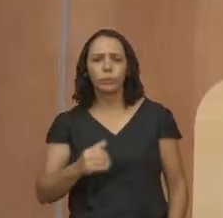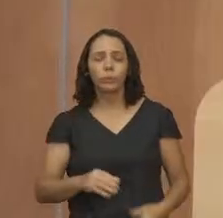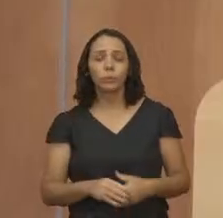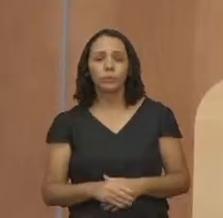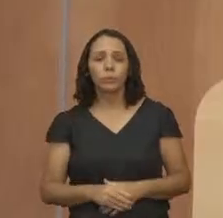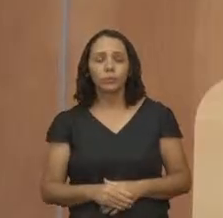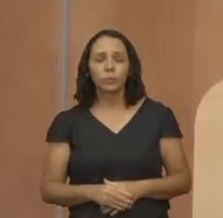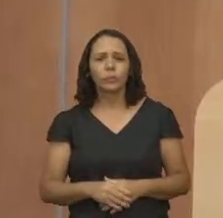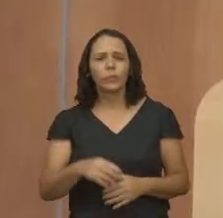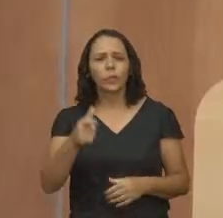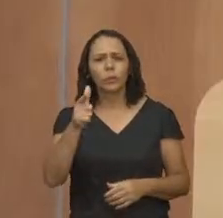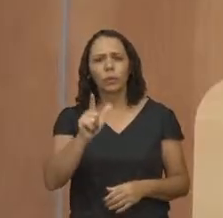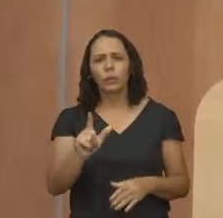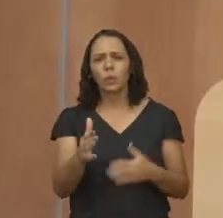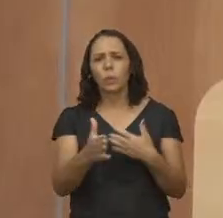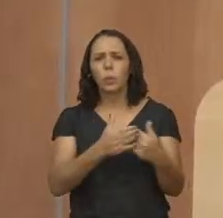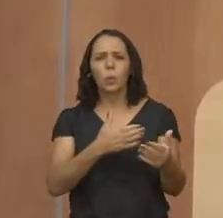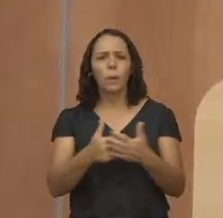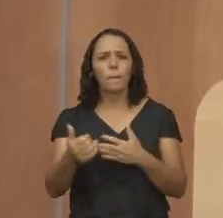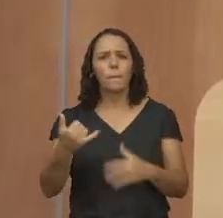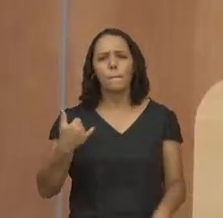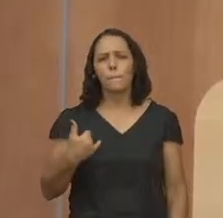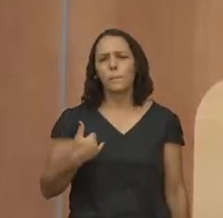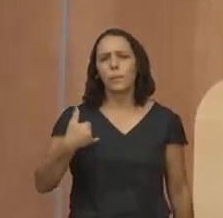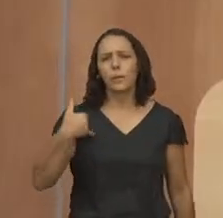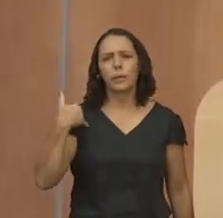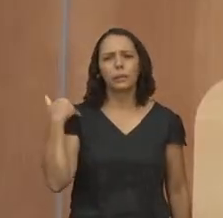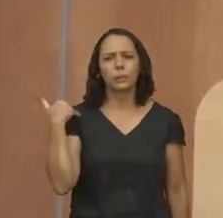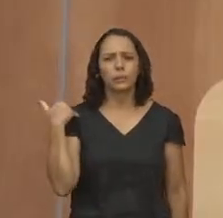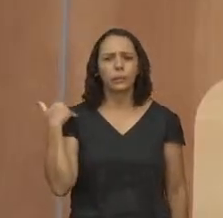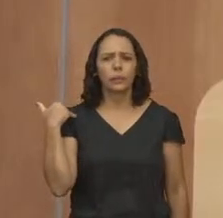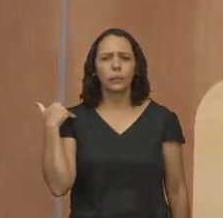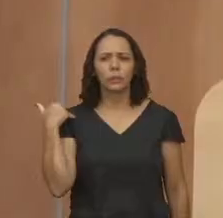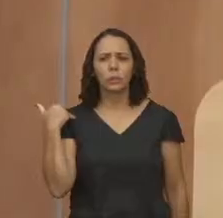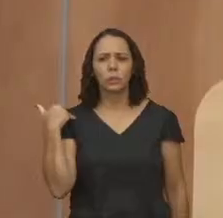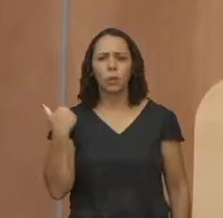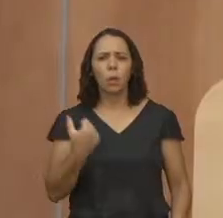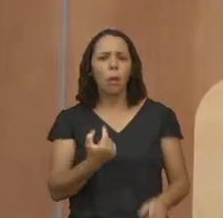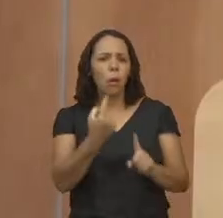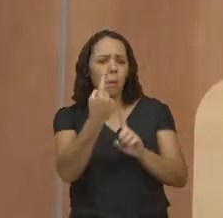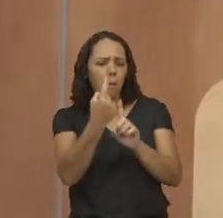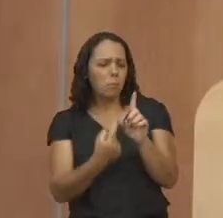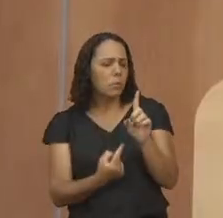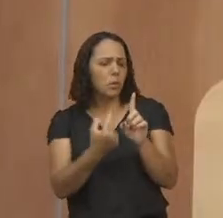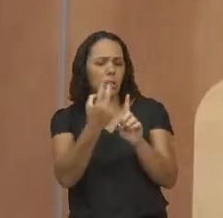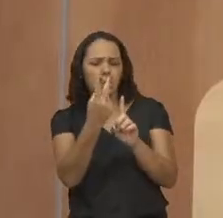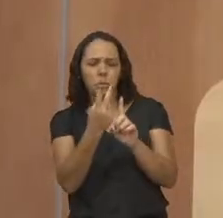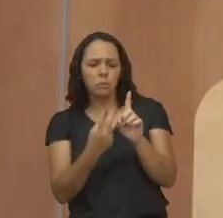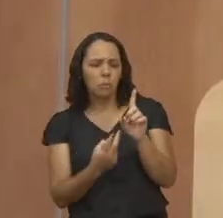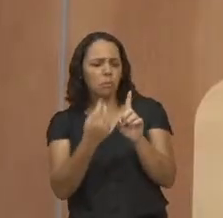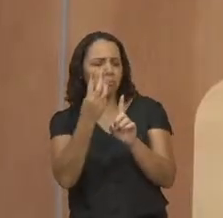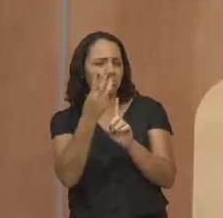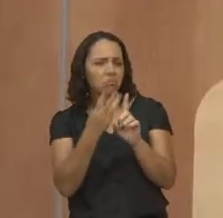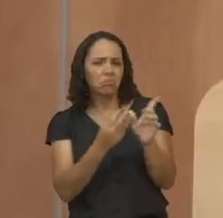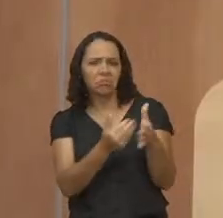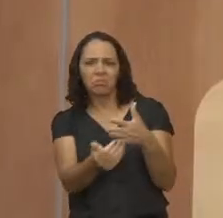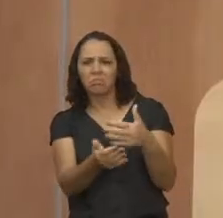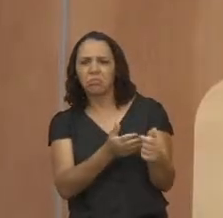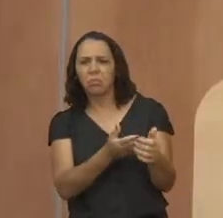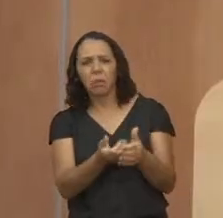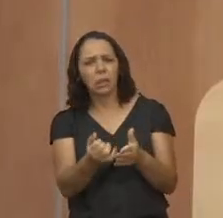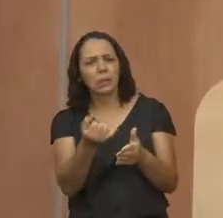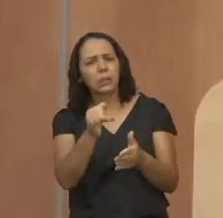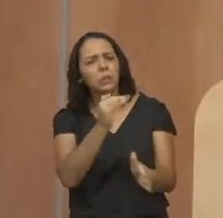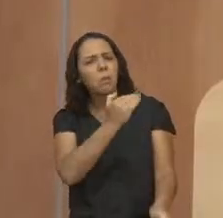Quero repetir, não interessa a idade. Esteja 1 mês, 2 meses, 3 meses. Tá? E para